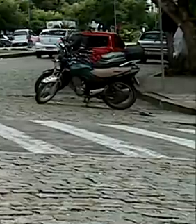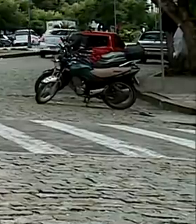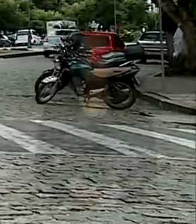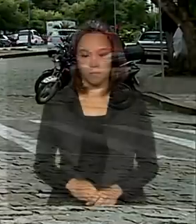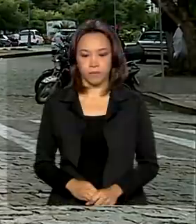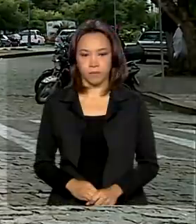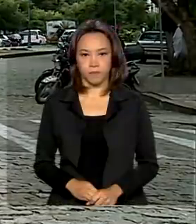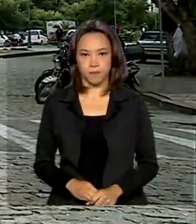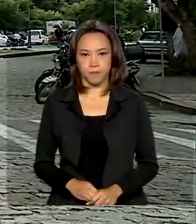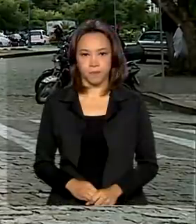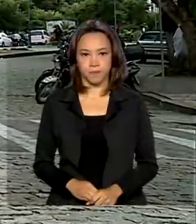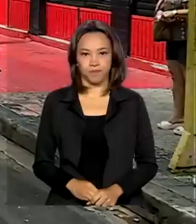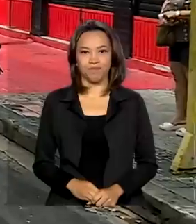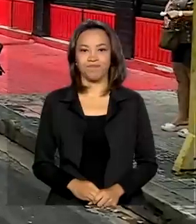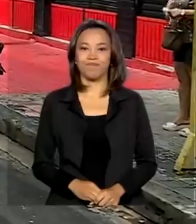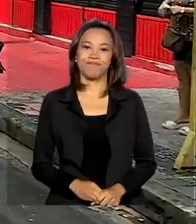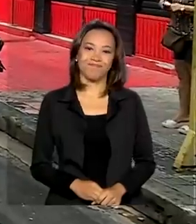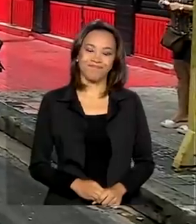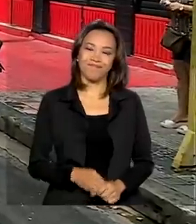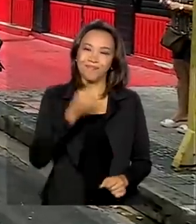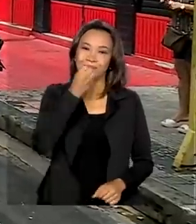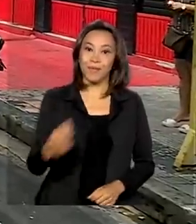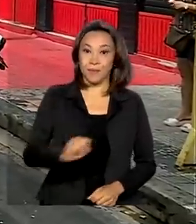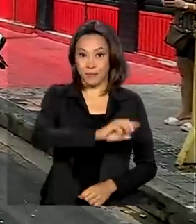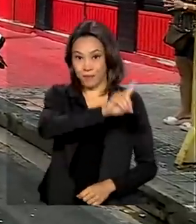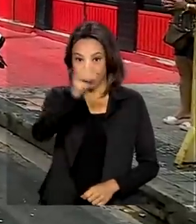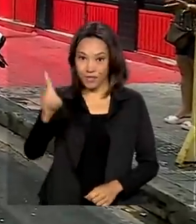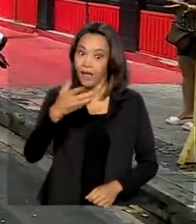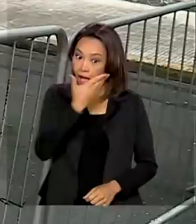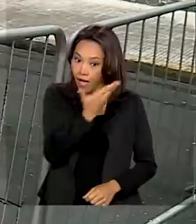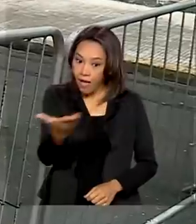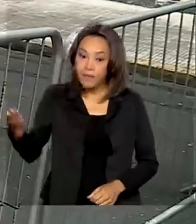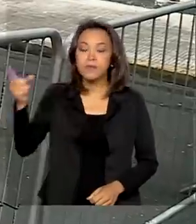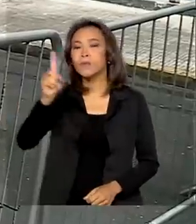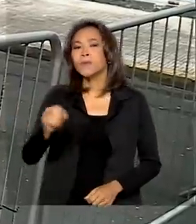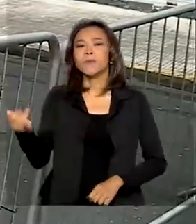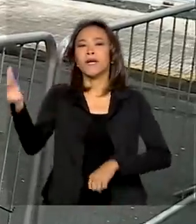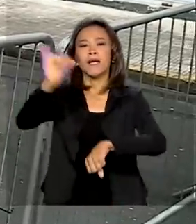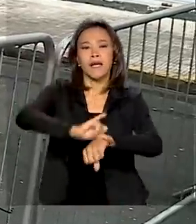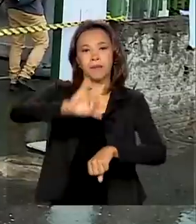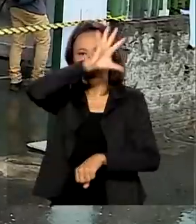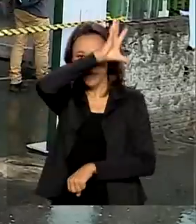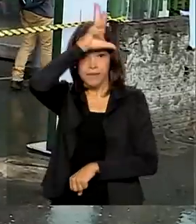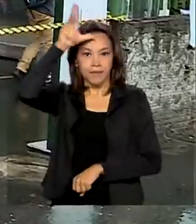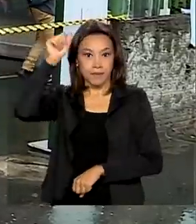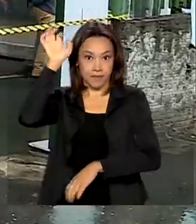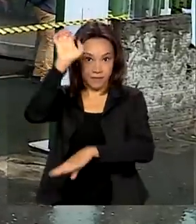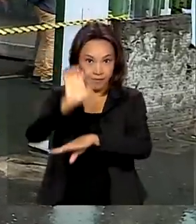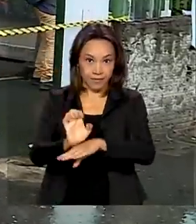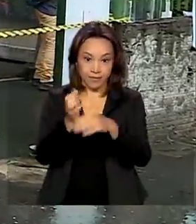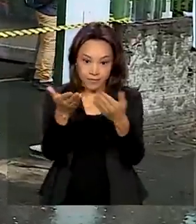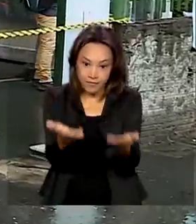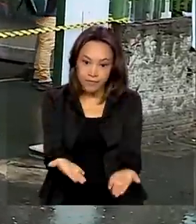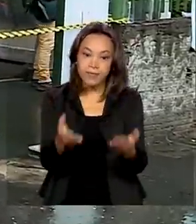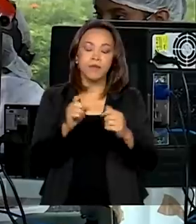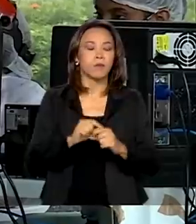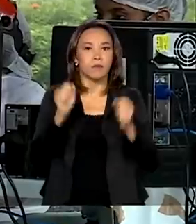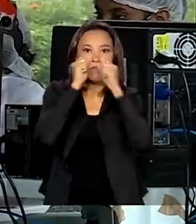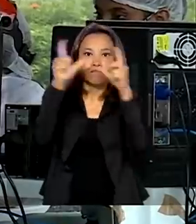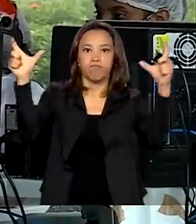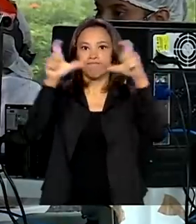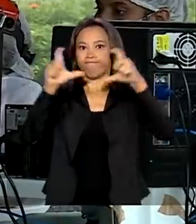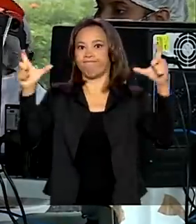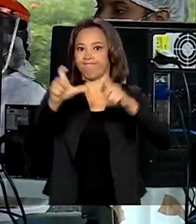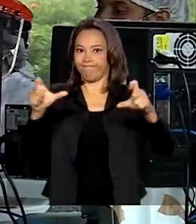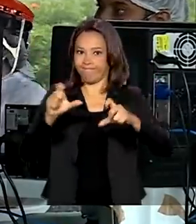Oi bom dia Estas são imagens da cidade de Manaus capital do Amazonas estado de